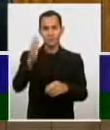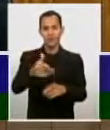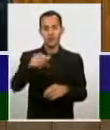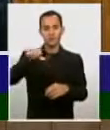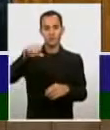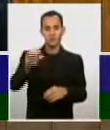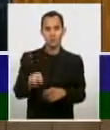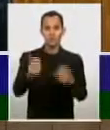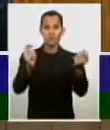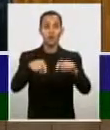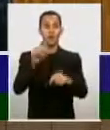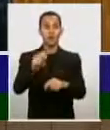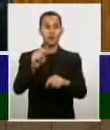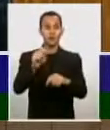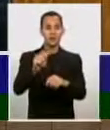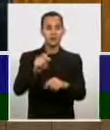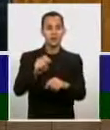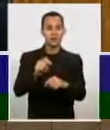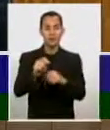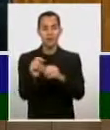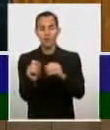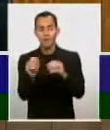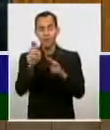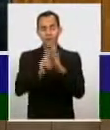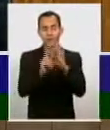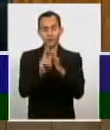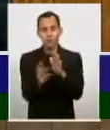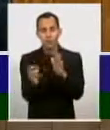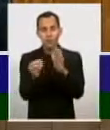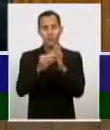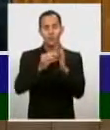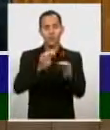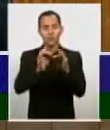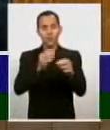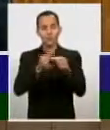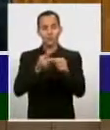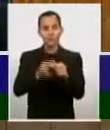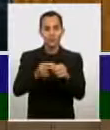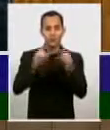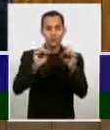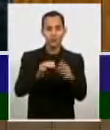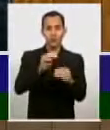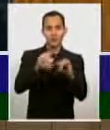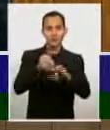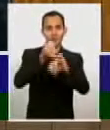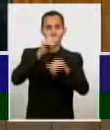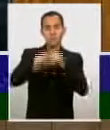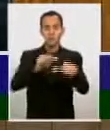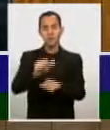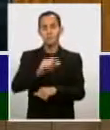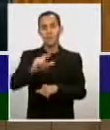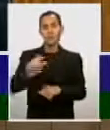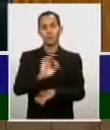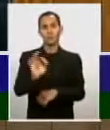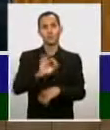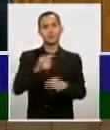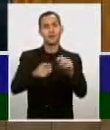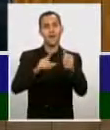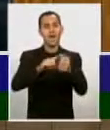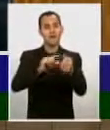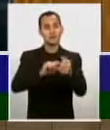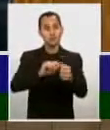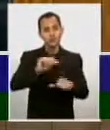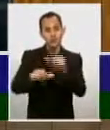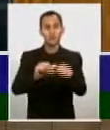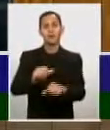95/98, cabe um reparo redacional ao texto, pois não se desdobra incisos em parágrafos, mas sim artigos